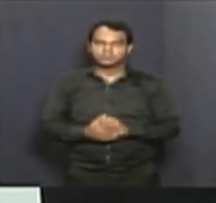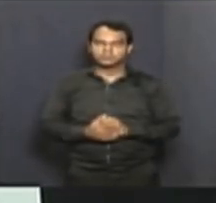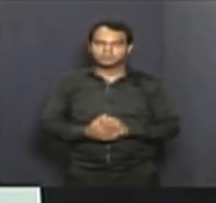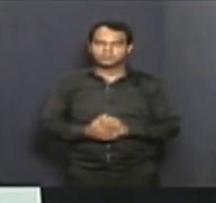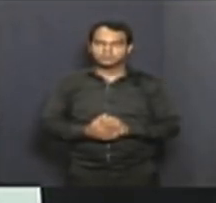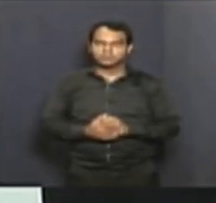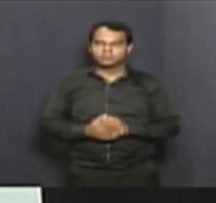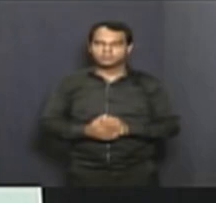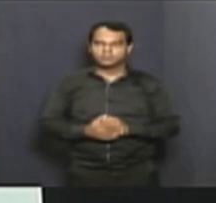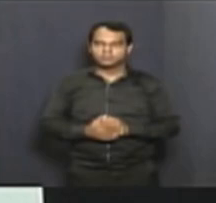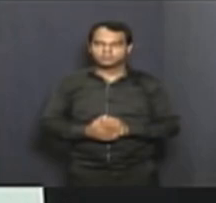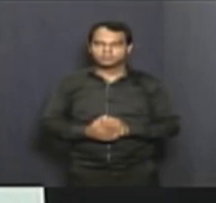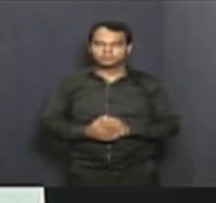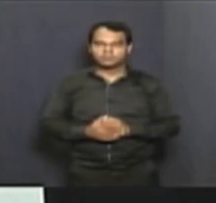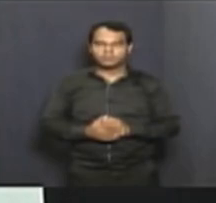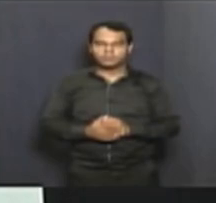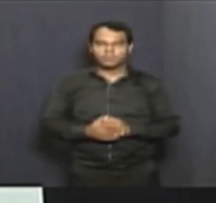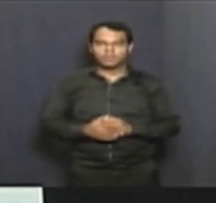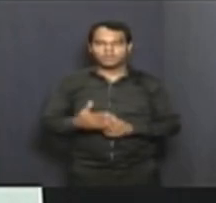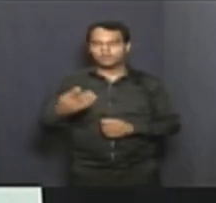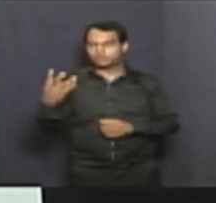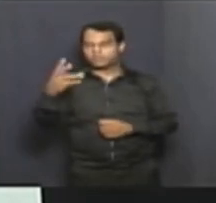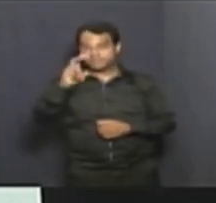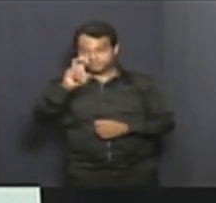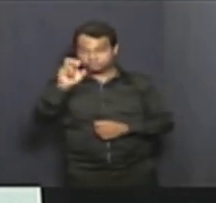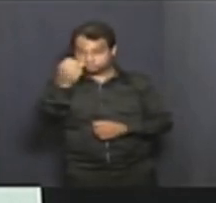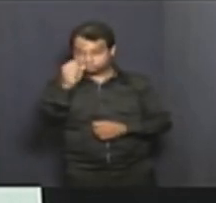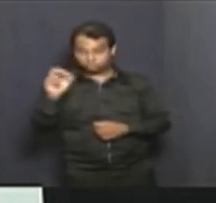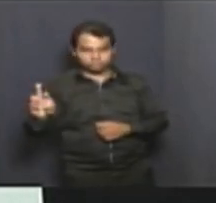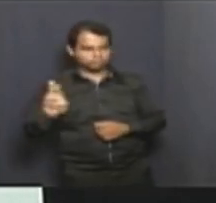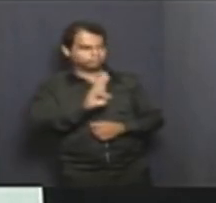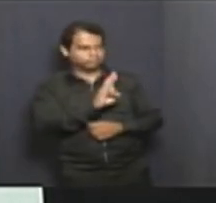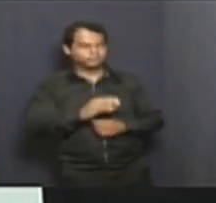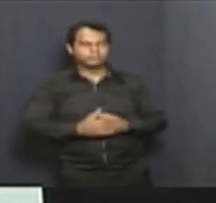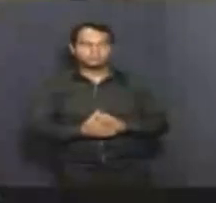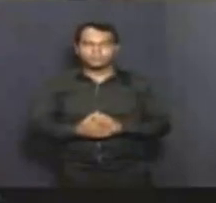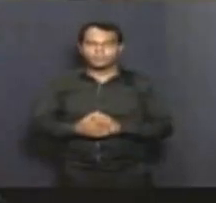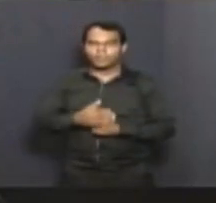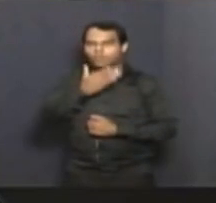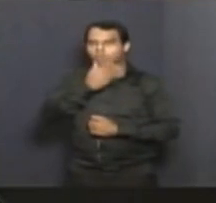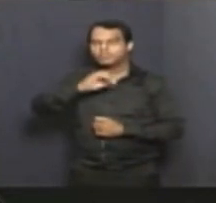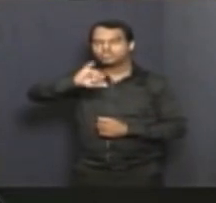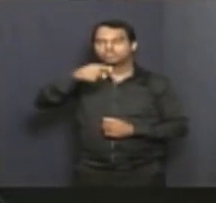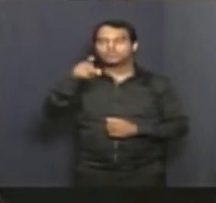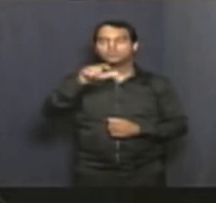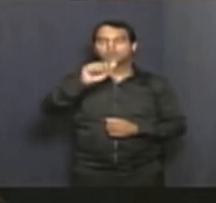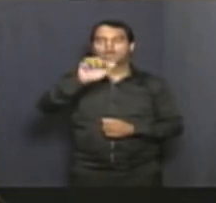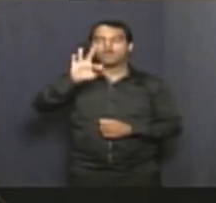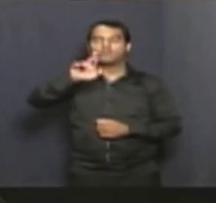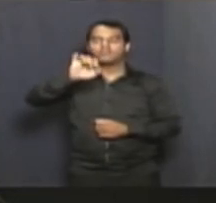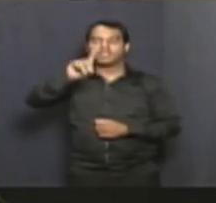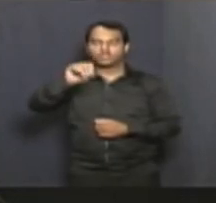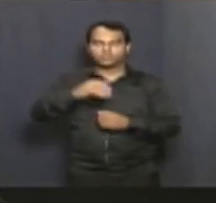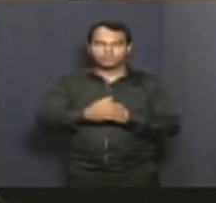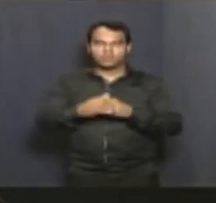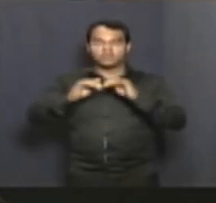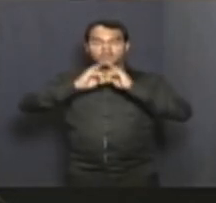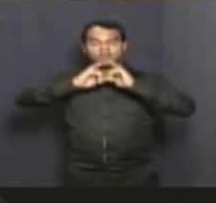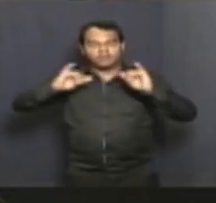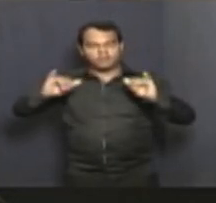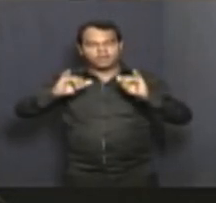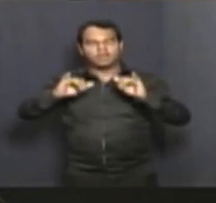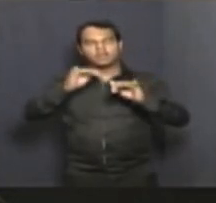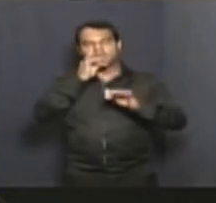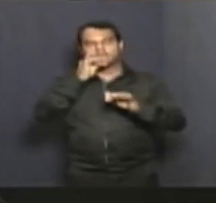eu queria pedir aos 45 segundos é de réplica do candidato alfredo lembrar que todos são mais que bem vindos